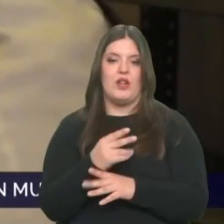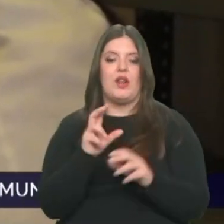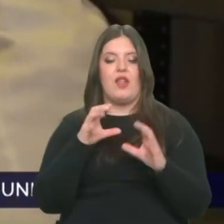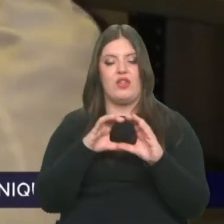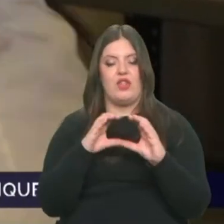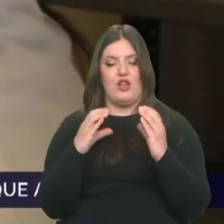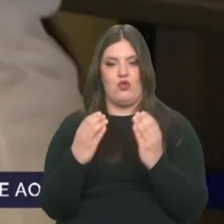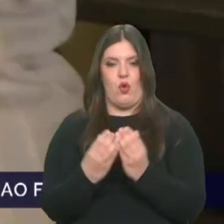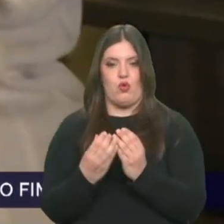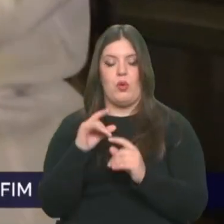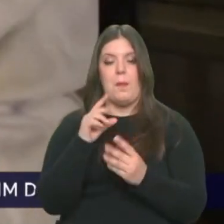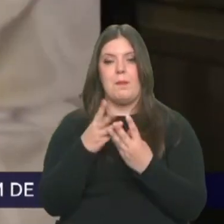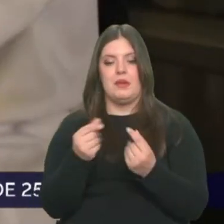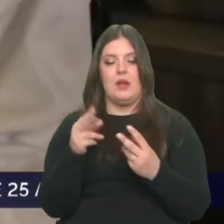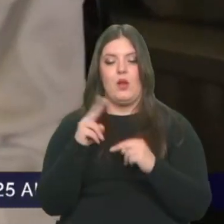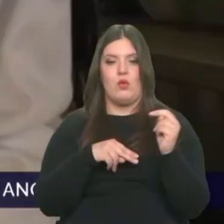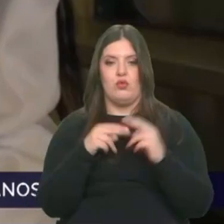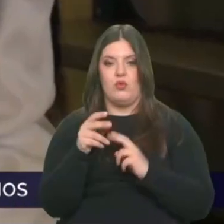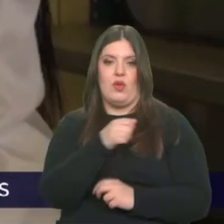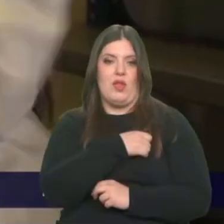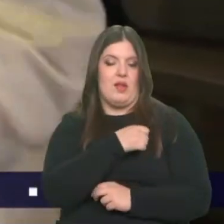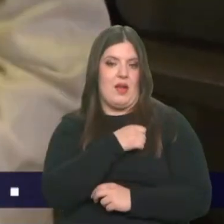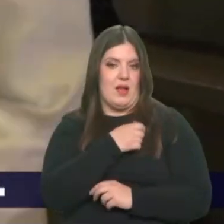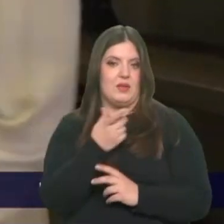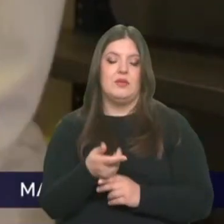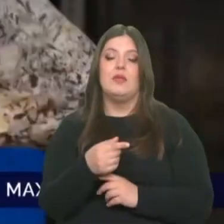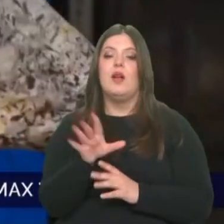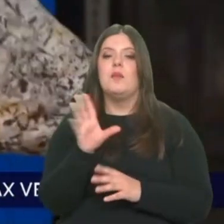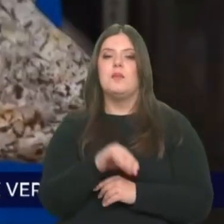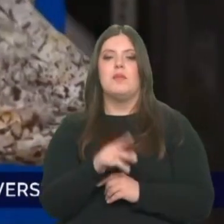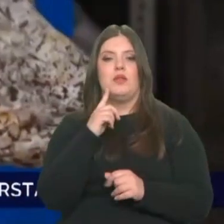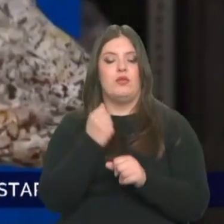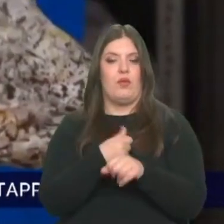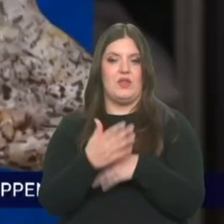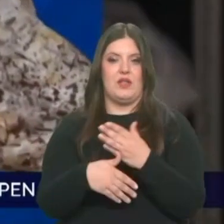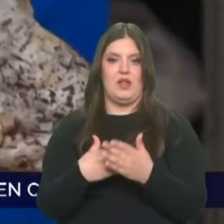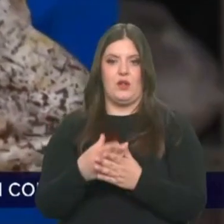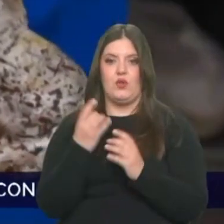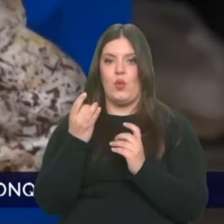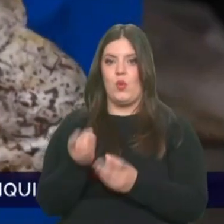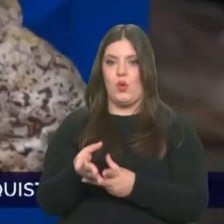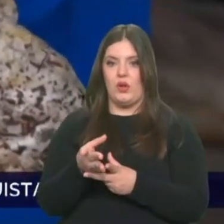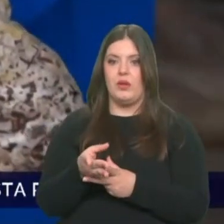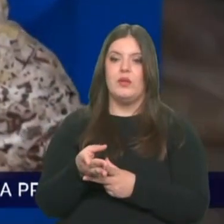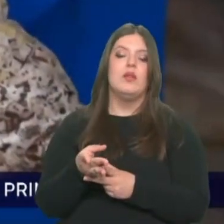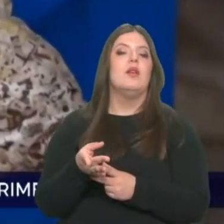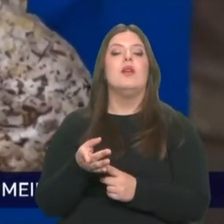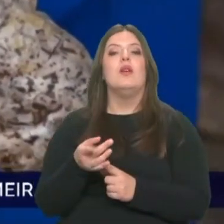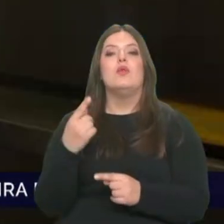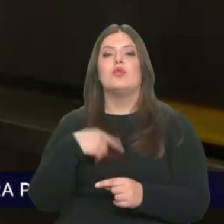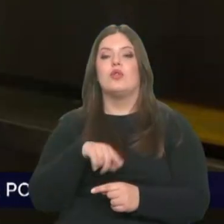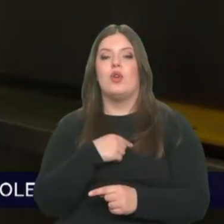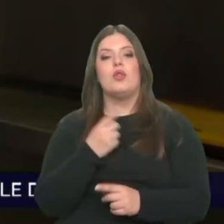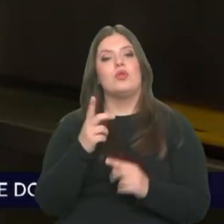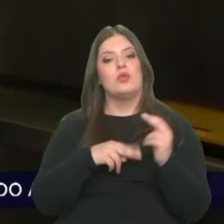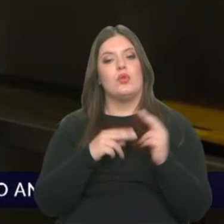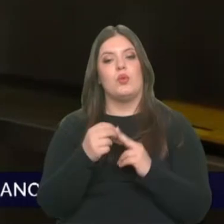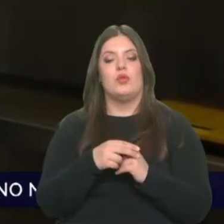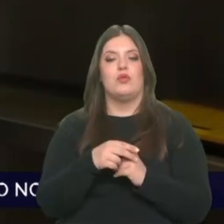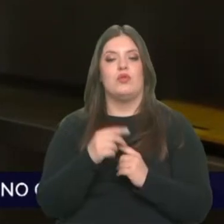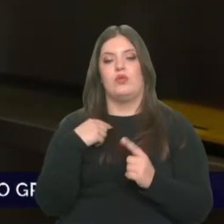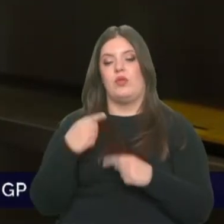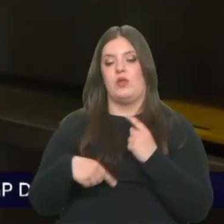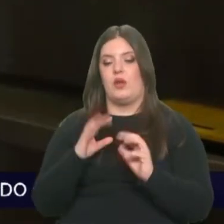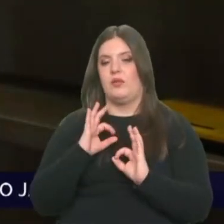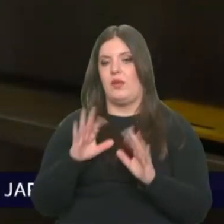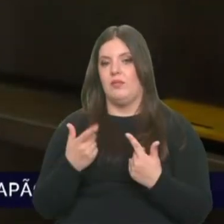tijolos, materiais de construção de habitats, até muito mais eficientes do que aqueles que são construídos com os tijolos tradicionais.